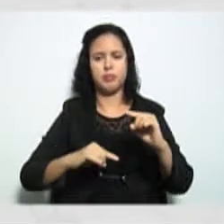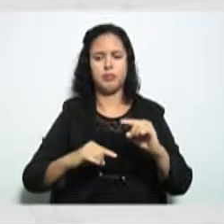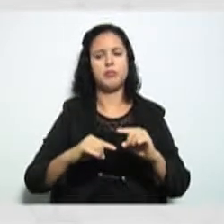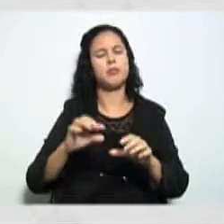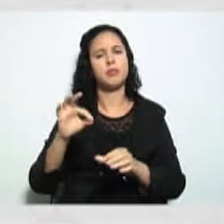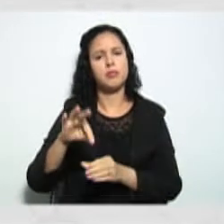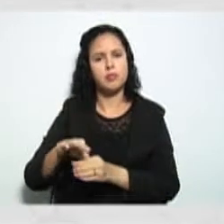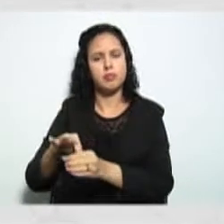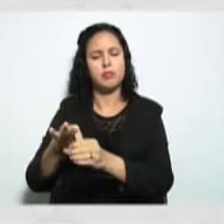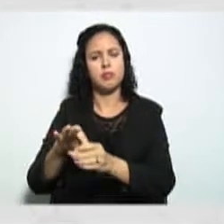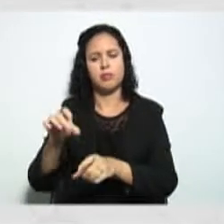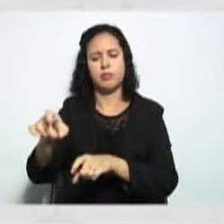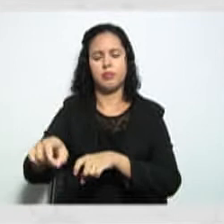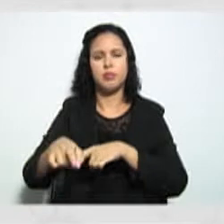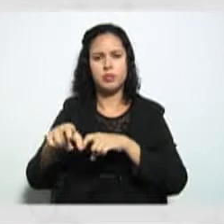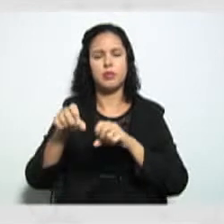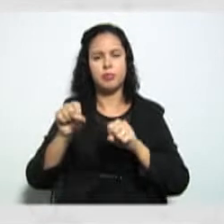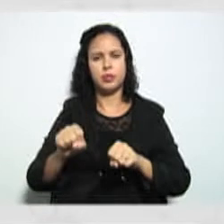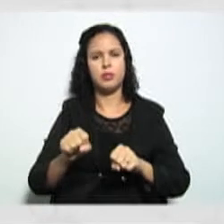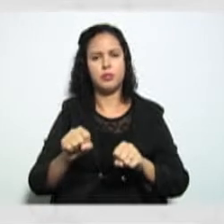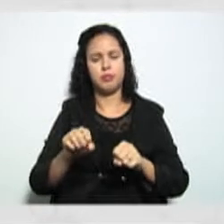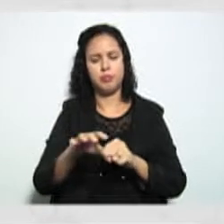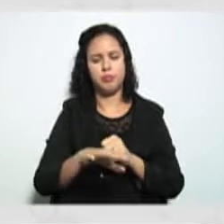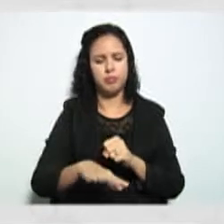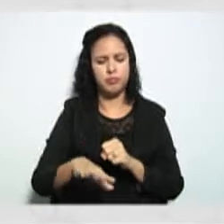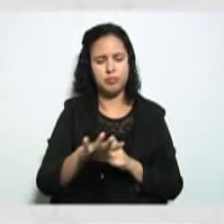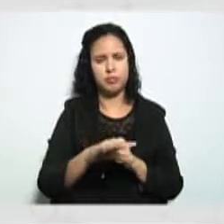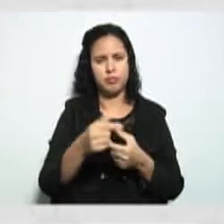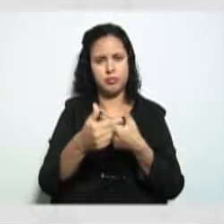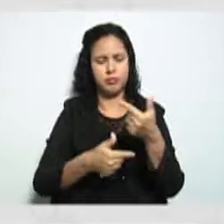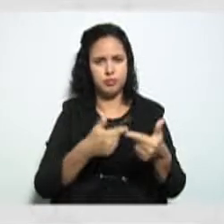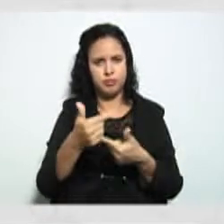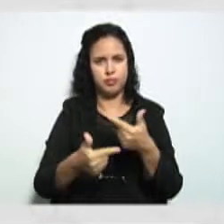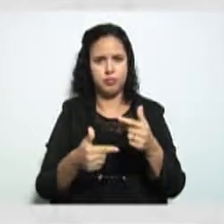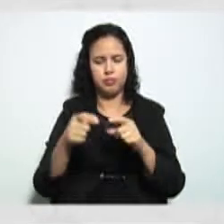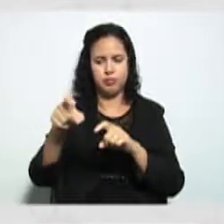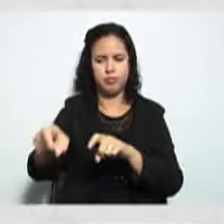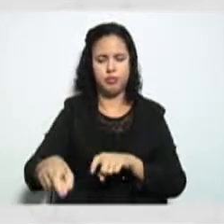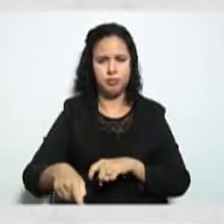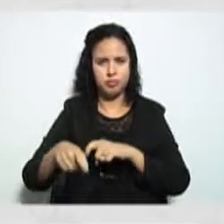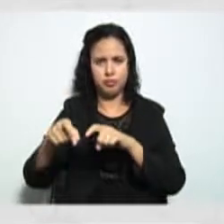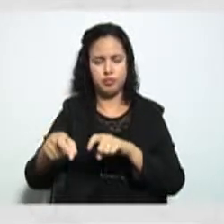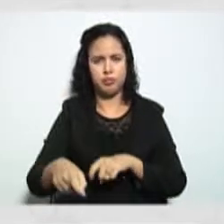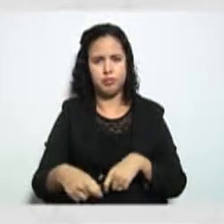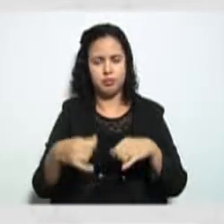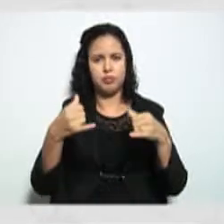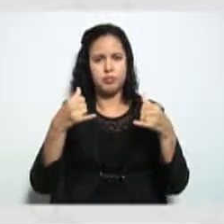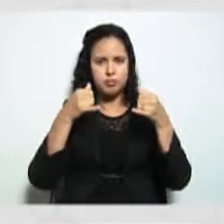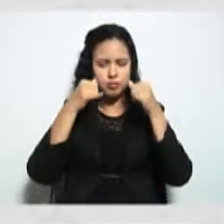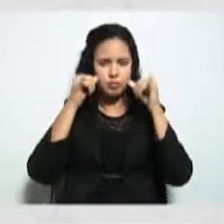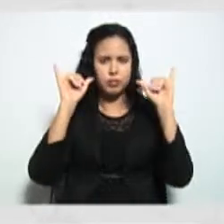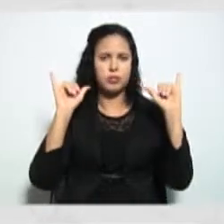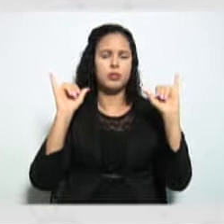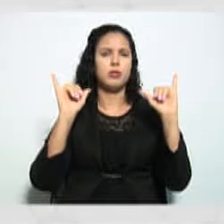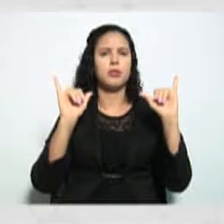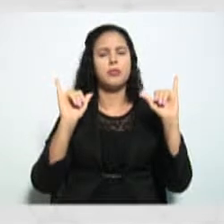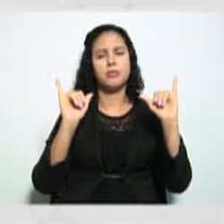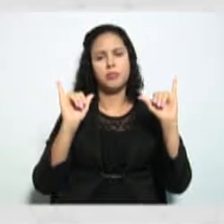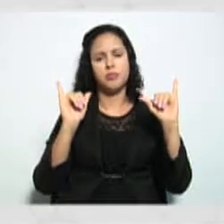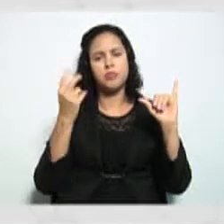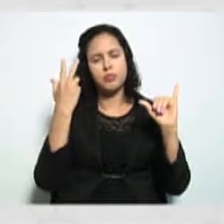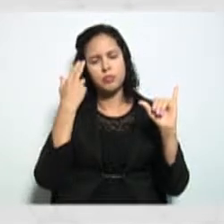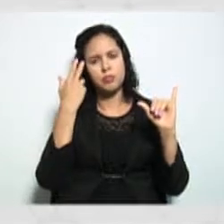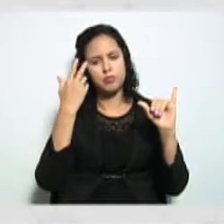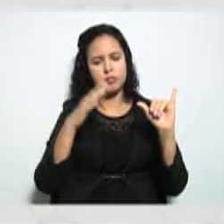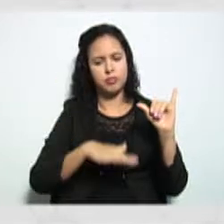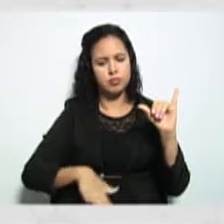Esses produtores podem atuar como na área da pecuária, né, que trabalhar com o gado, né, que é muito comum na nossa região,